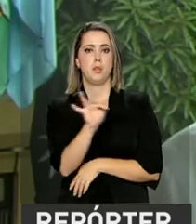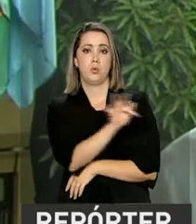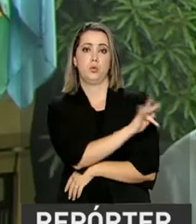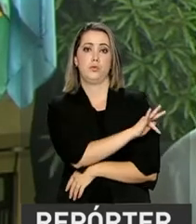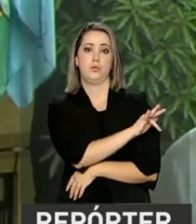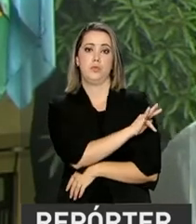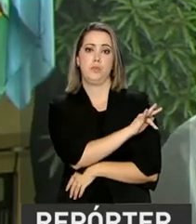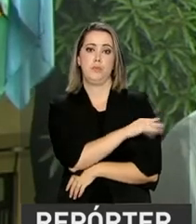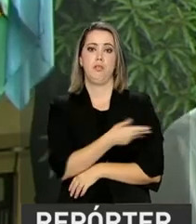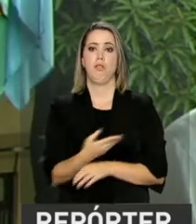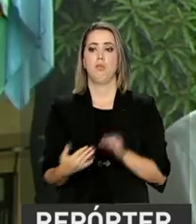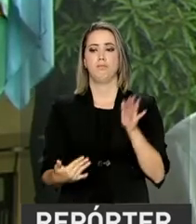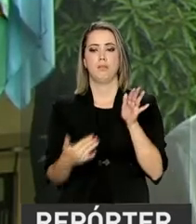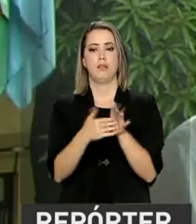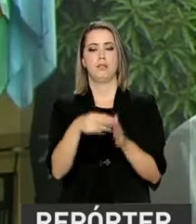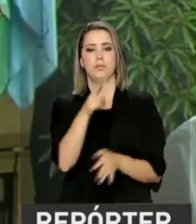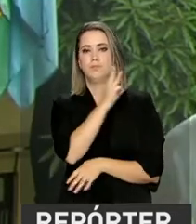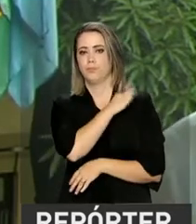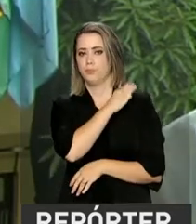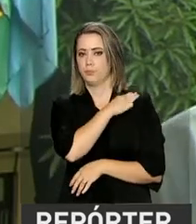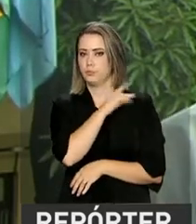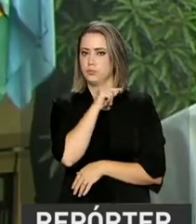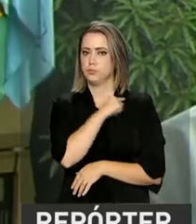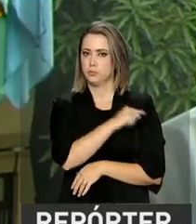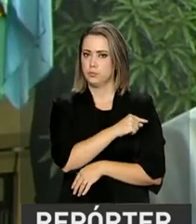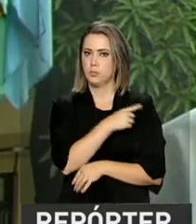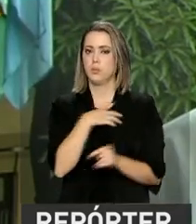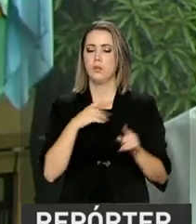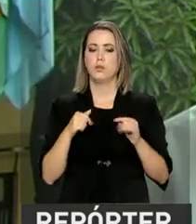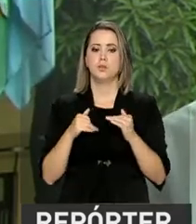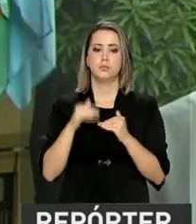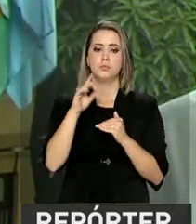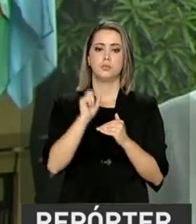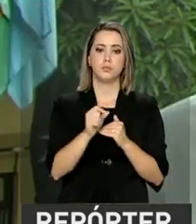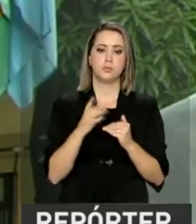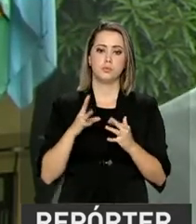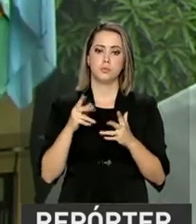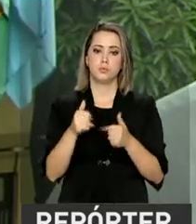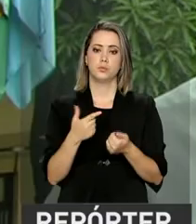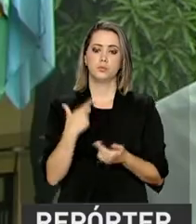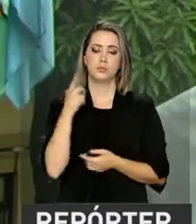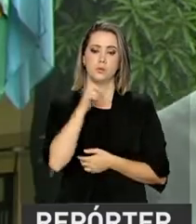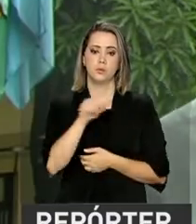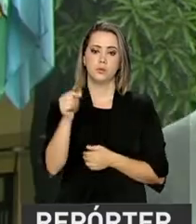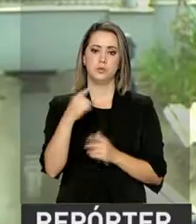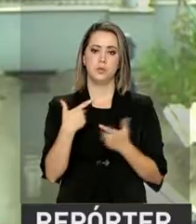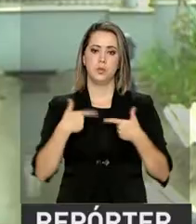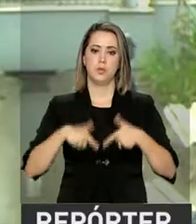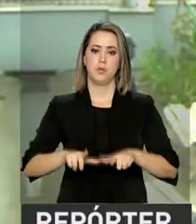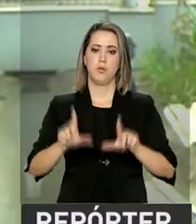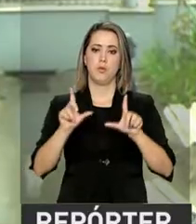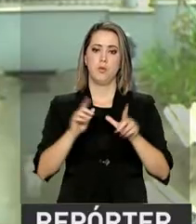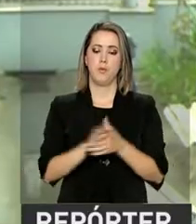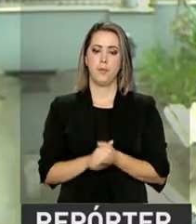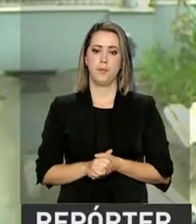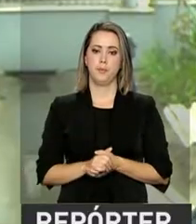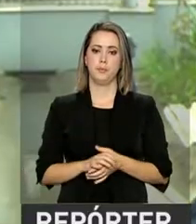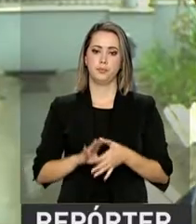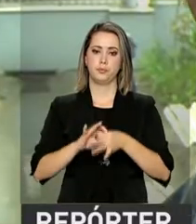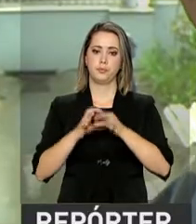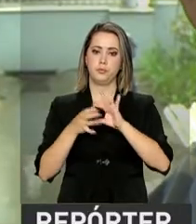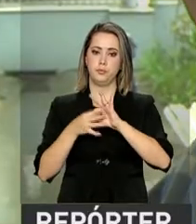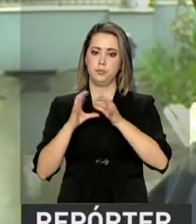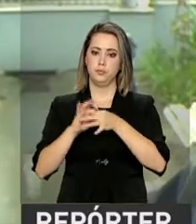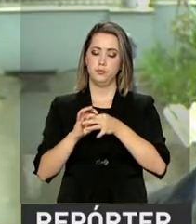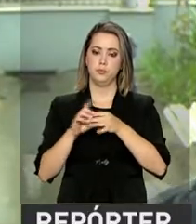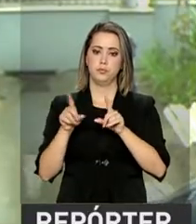médio. Sendo que alunos do ensino médio, eles têm, bem, todos eles vão ganhar certificados. A Olimpíada Brasileira de